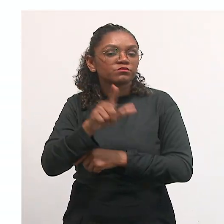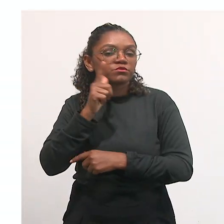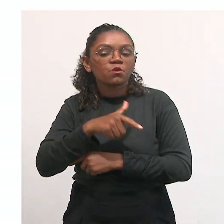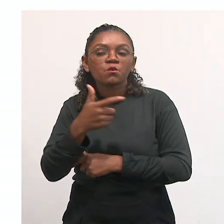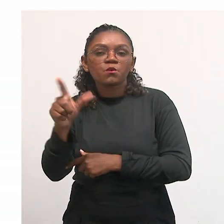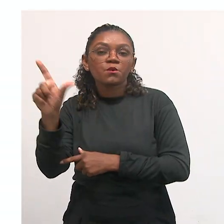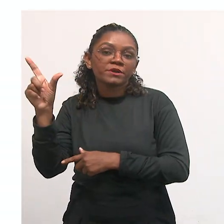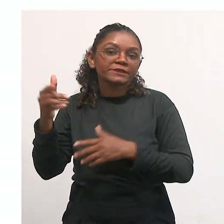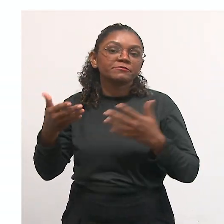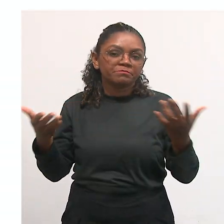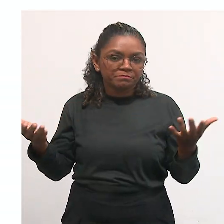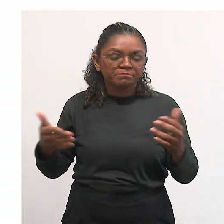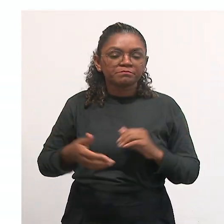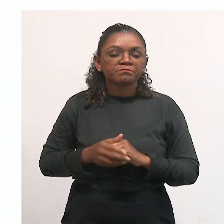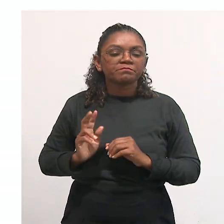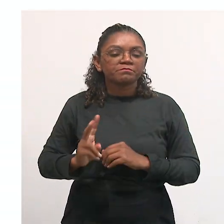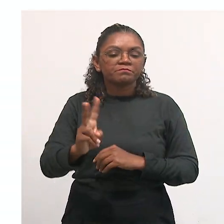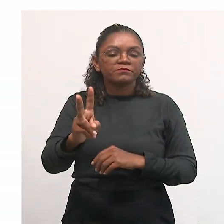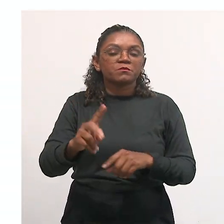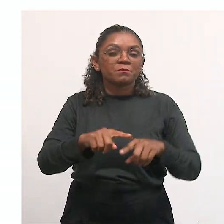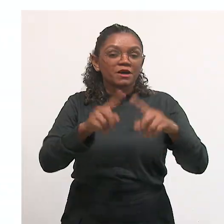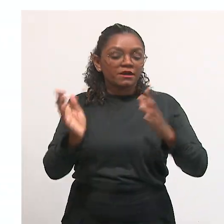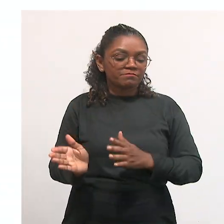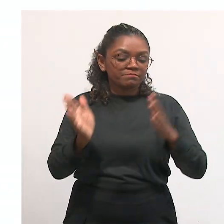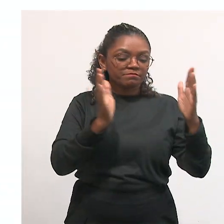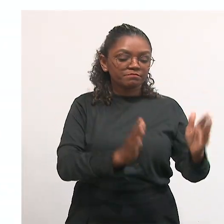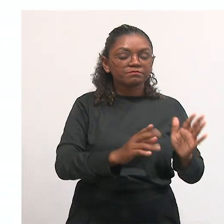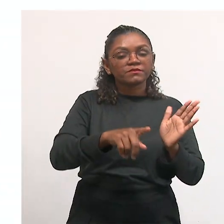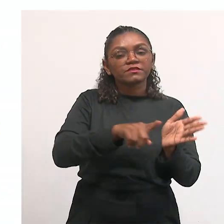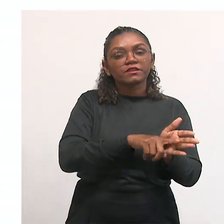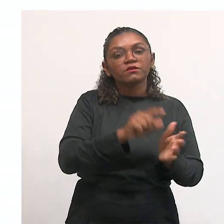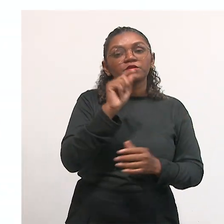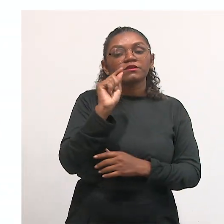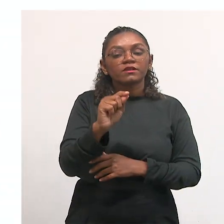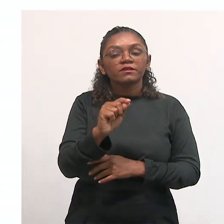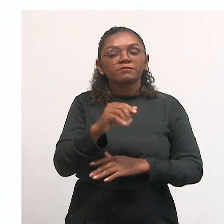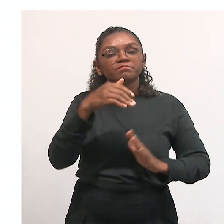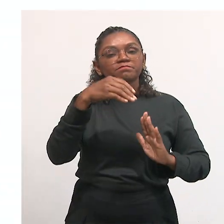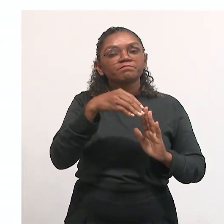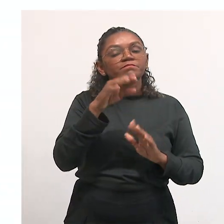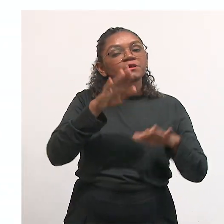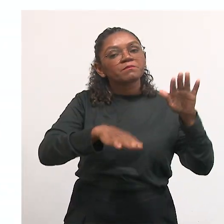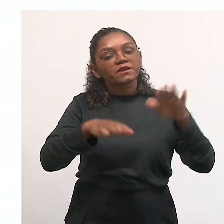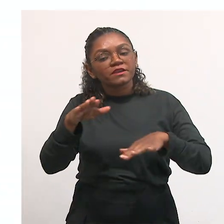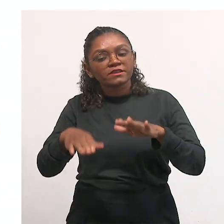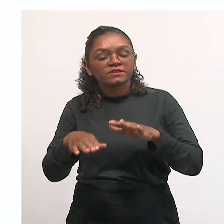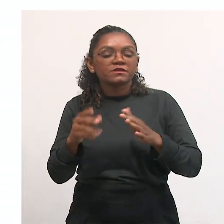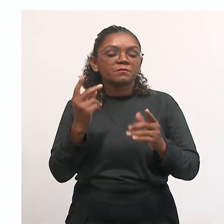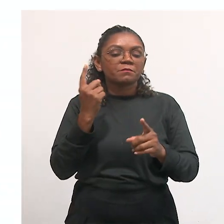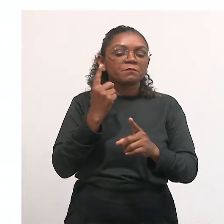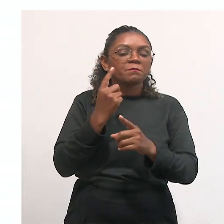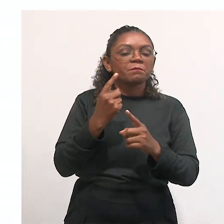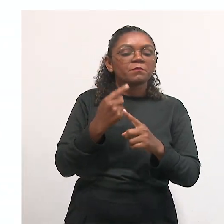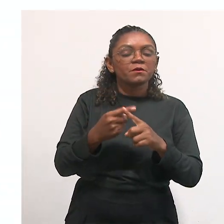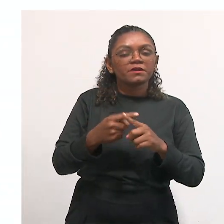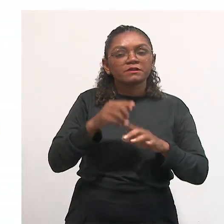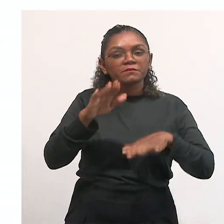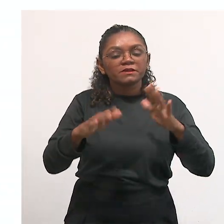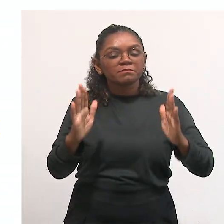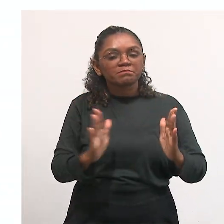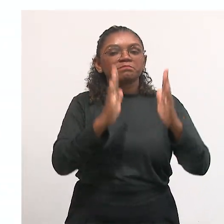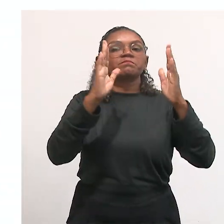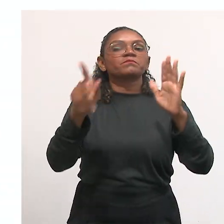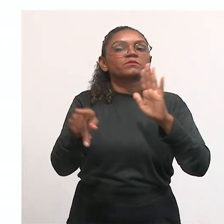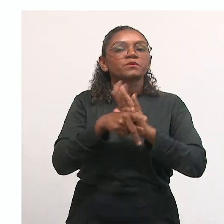assim por diante. Já os negativos são aqueles inerentes à ocorrência e ao impacto do projeto. Então, na área